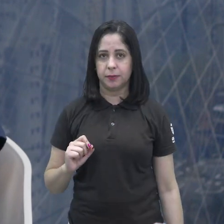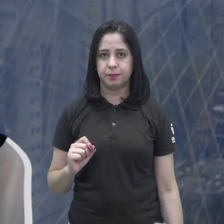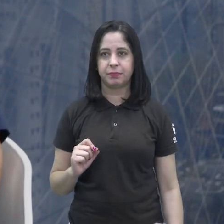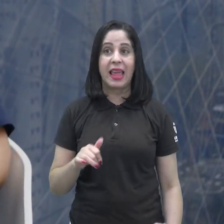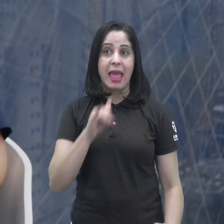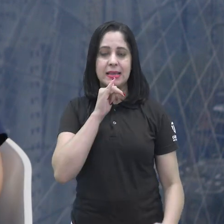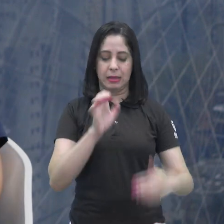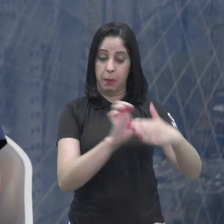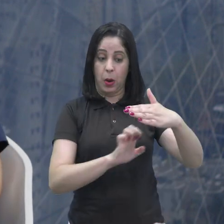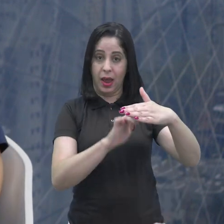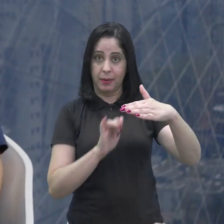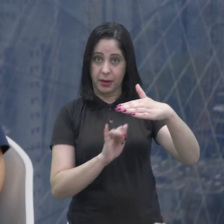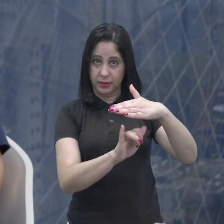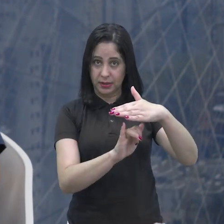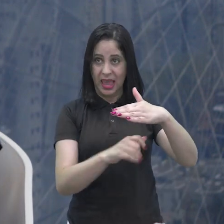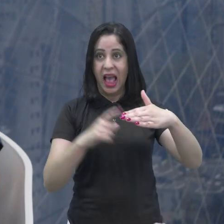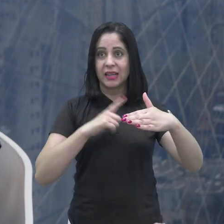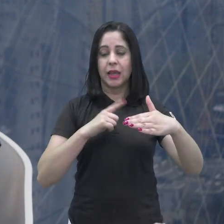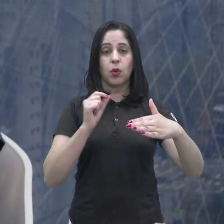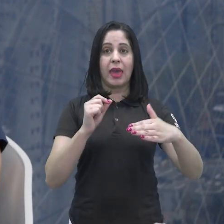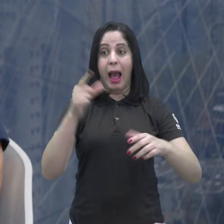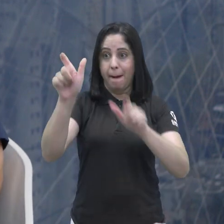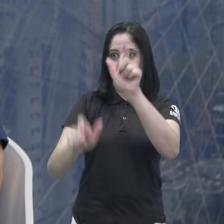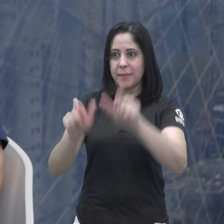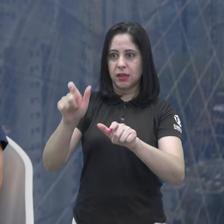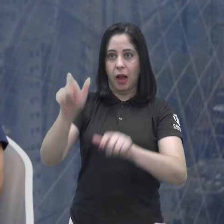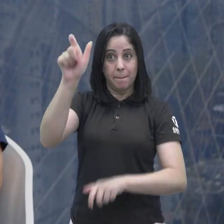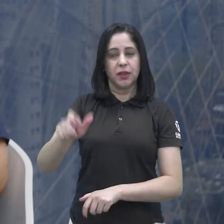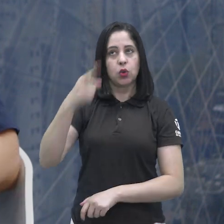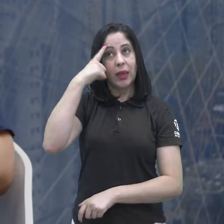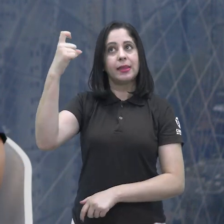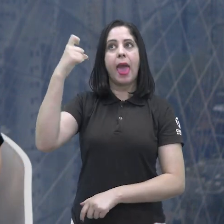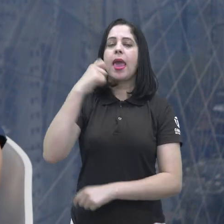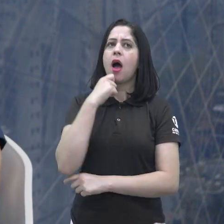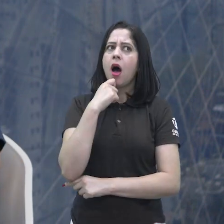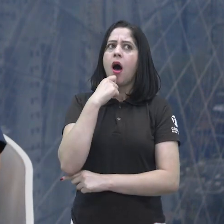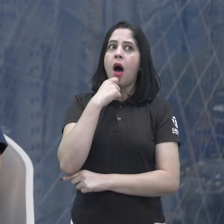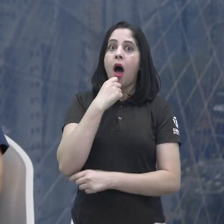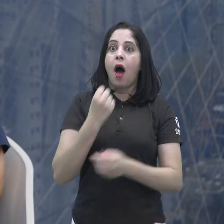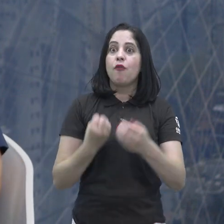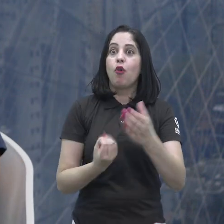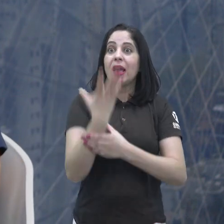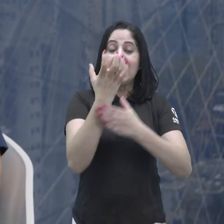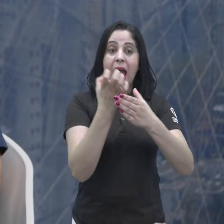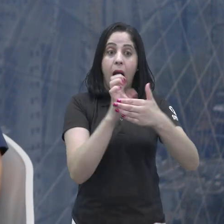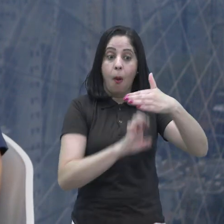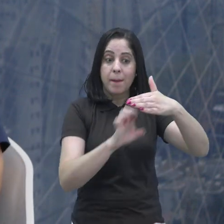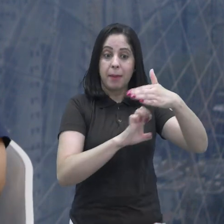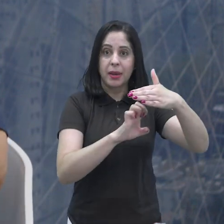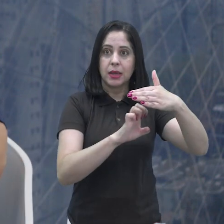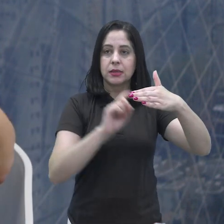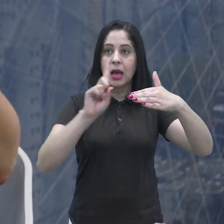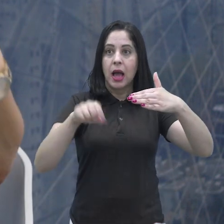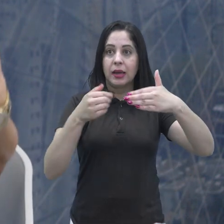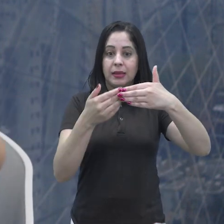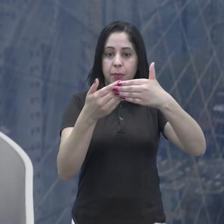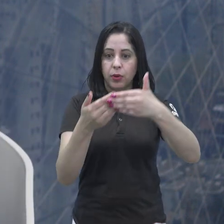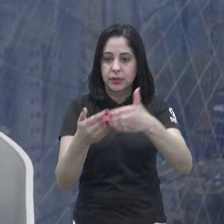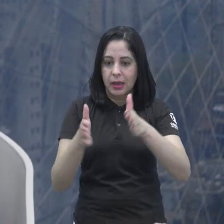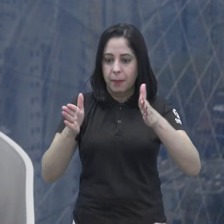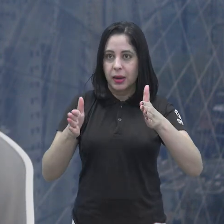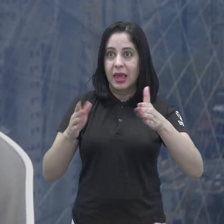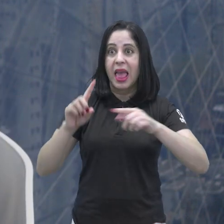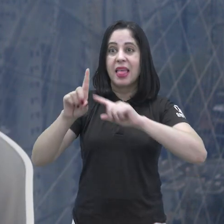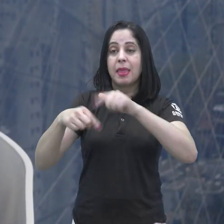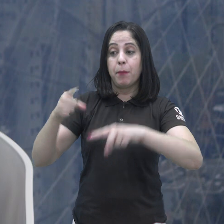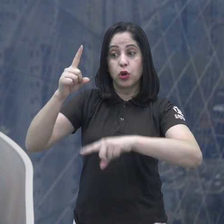isso? Normalmente, uma startup, ela vai passar pelo processo de ideação, depois ela vai passar por um processo de validação, depois ela vai ter que testar